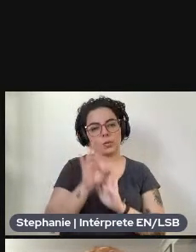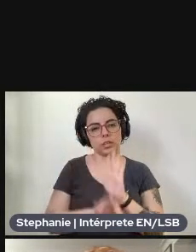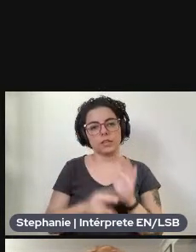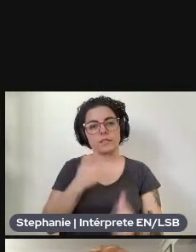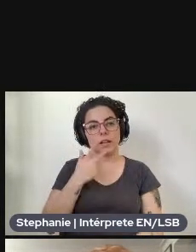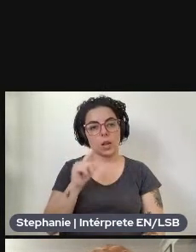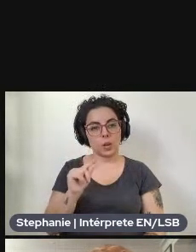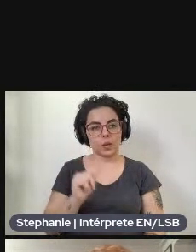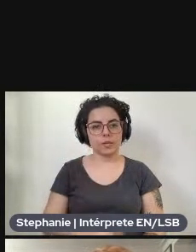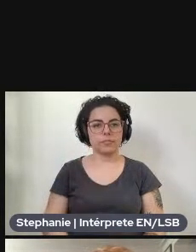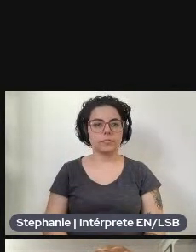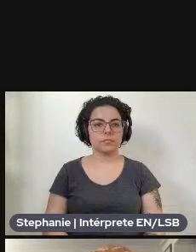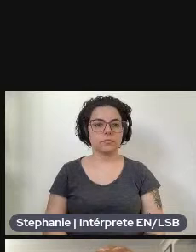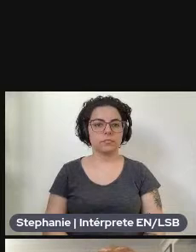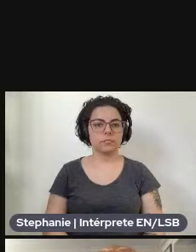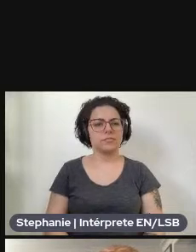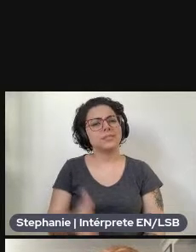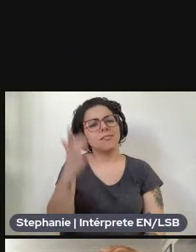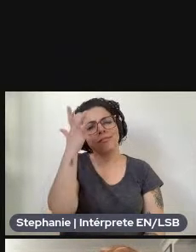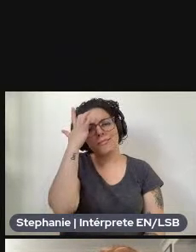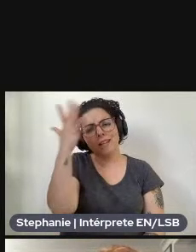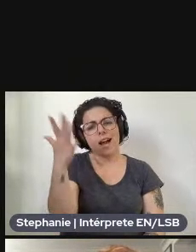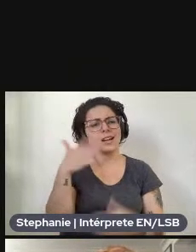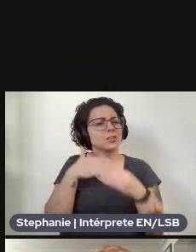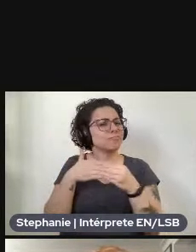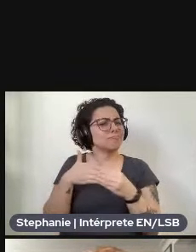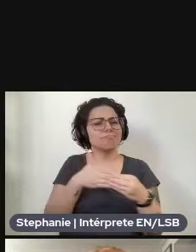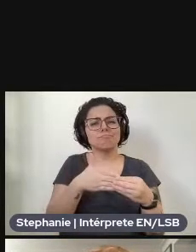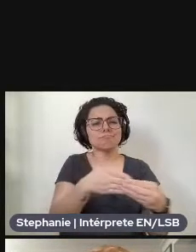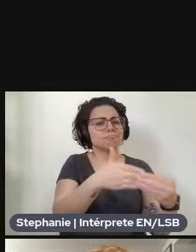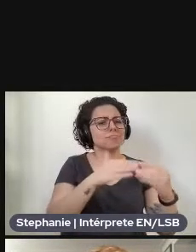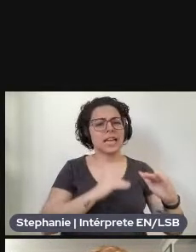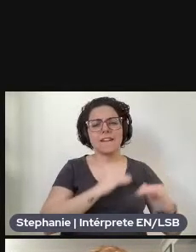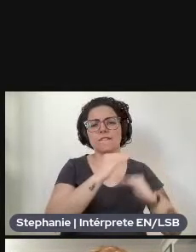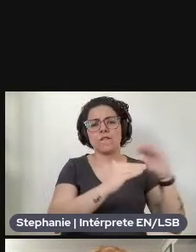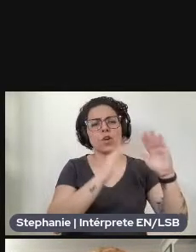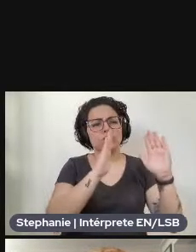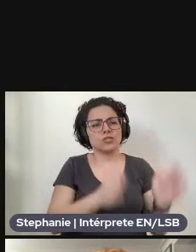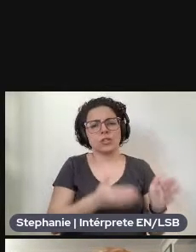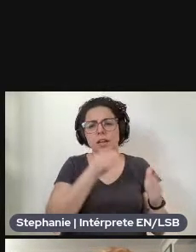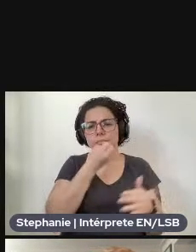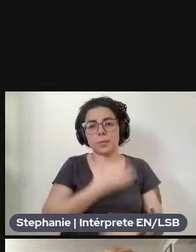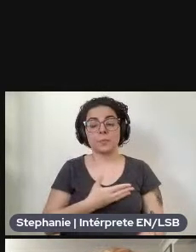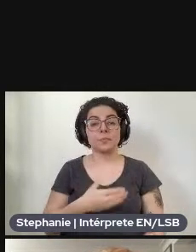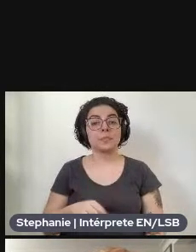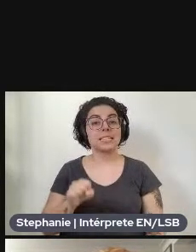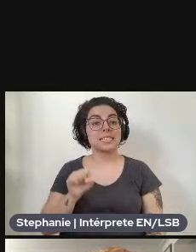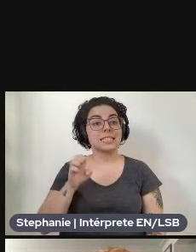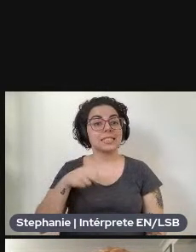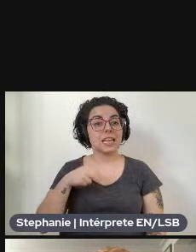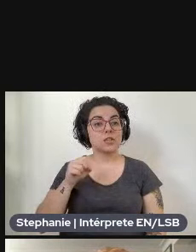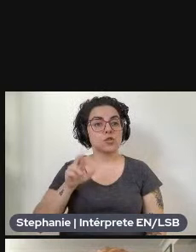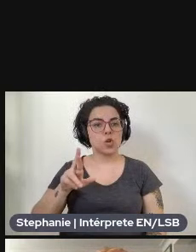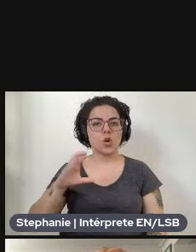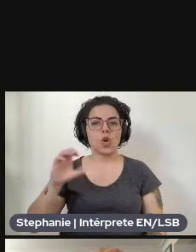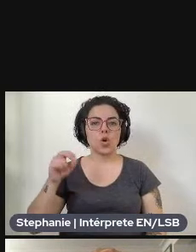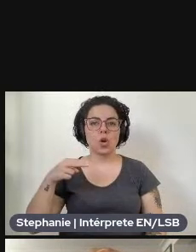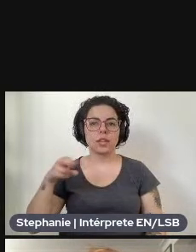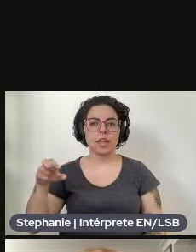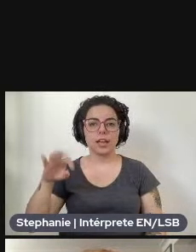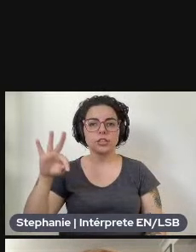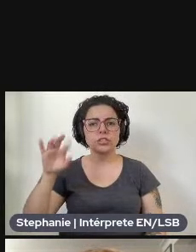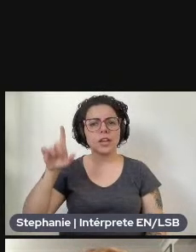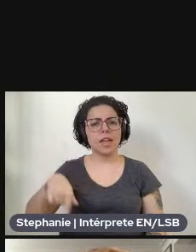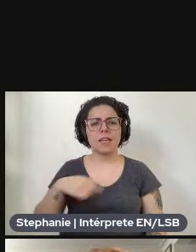lê assim: fácil, intuitivo, evoluído. O Sensor Connect 2 é o mais avançado esquentador do mercado,